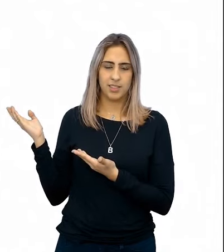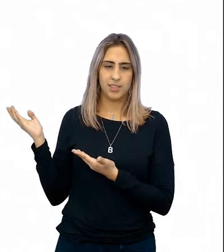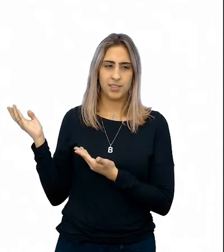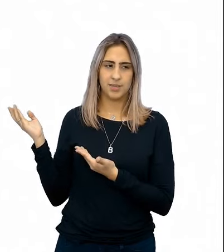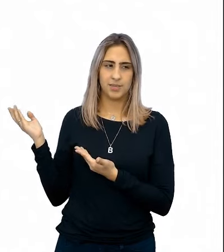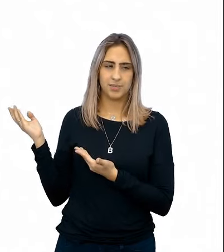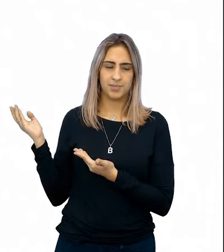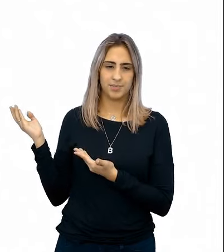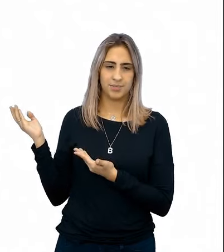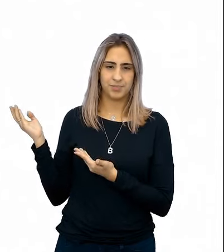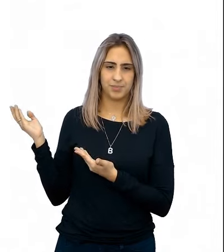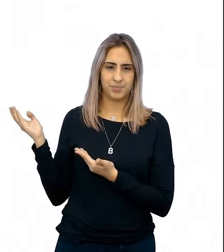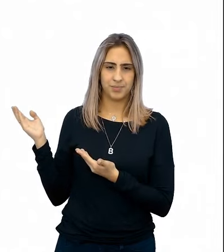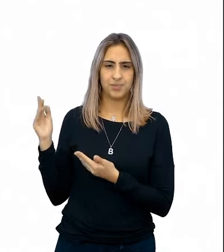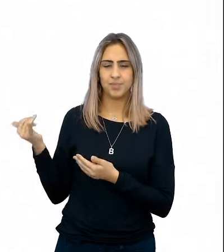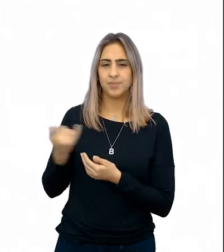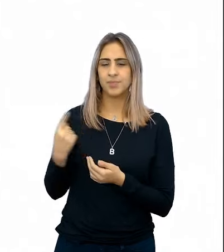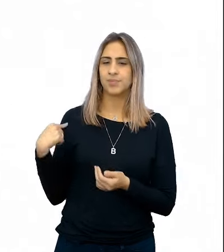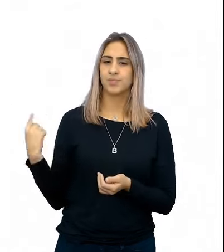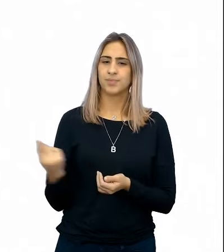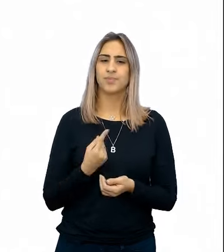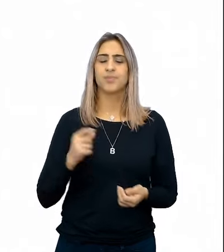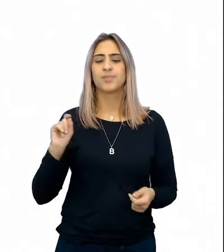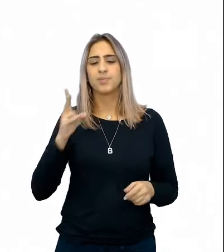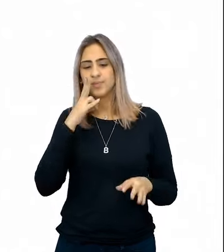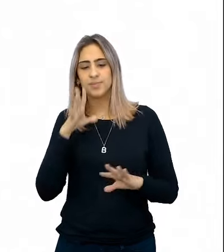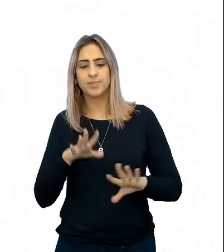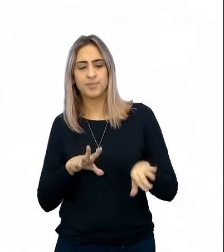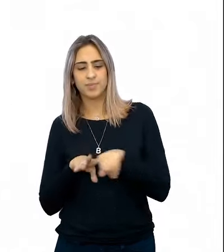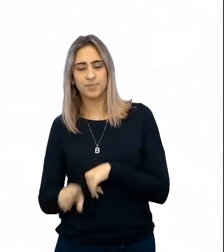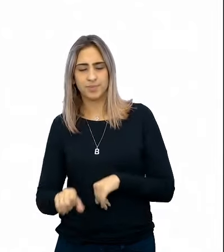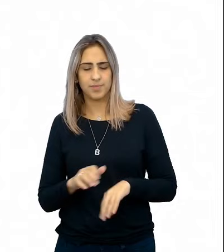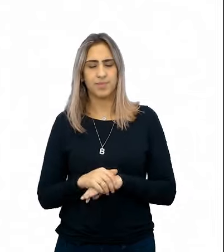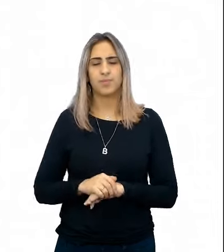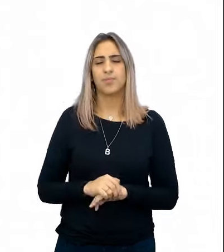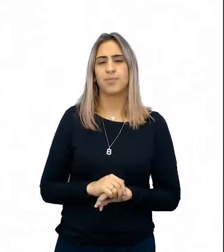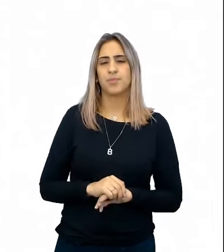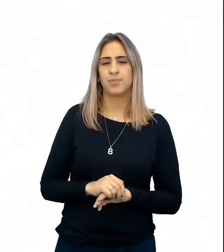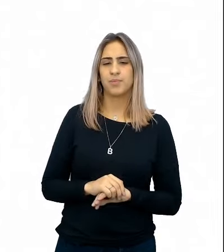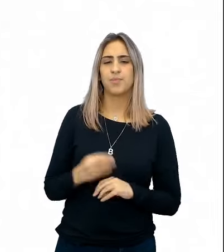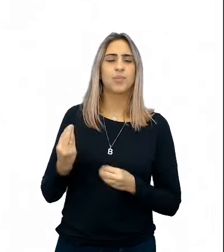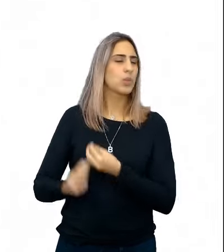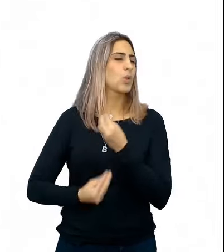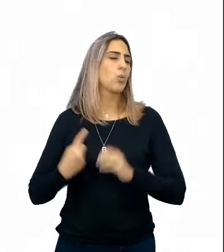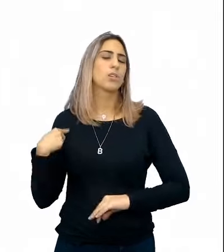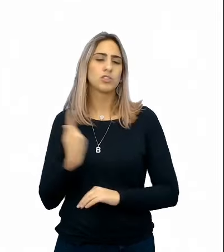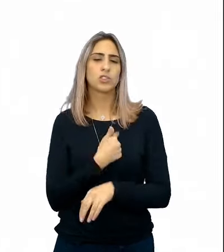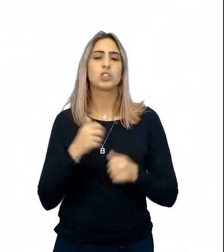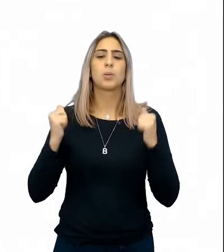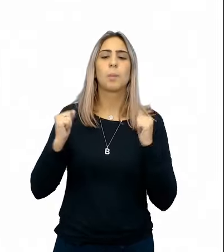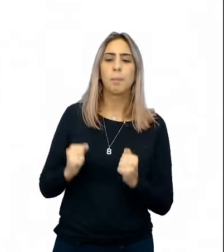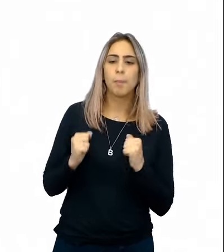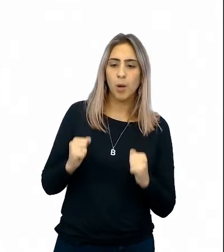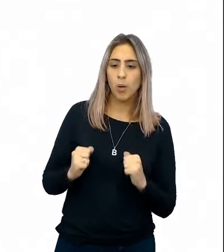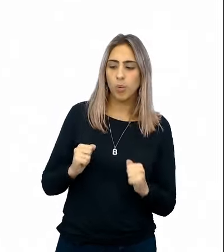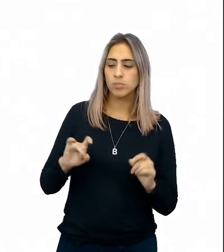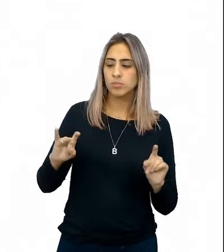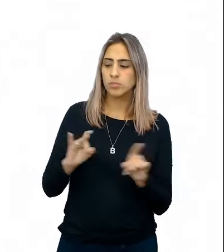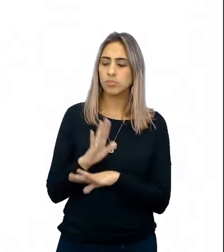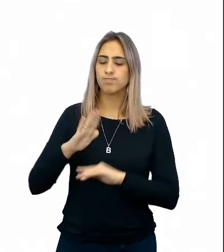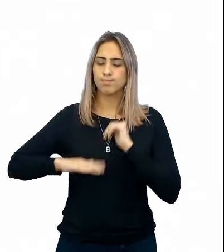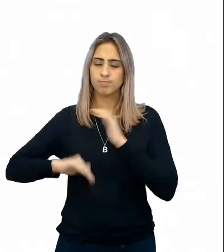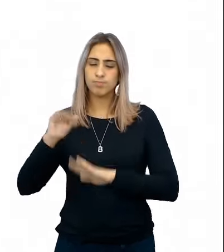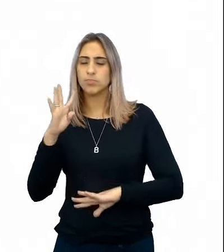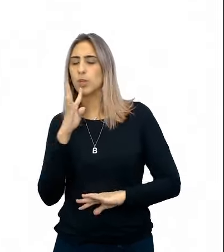Conte para nós o que você achou dessa formação, né? Como que a gente pode continuar